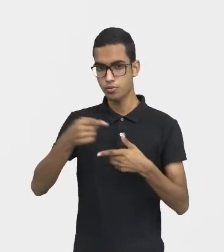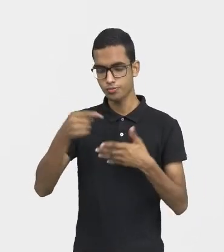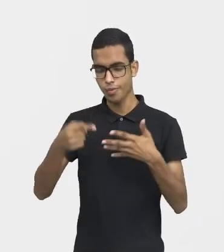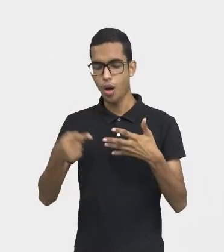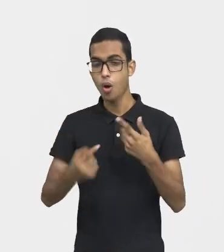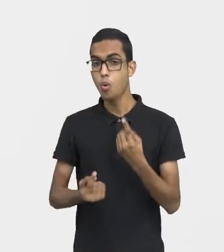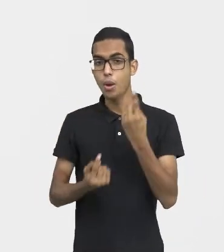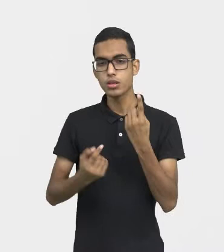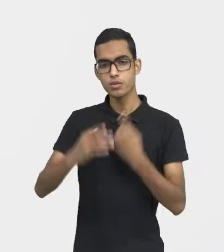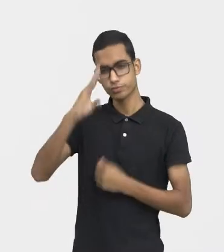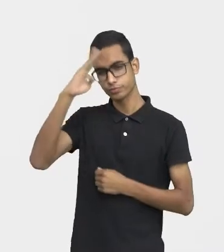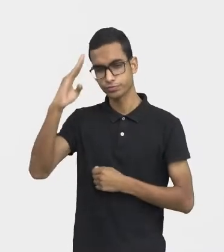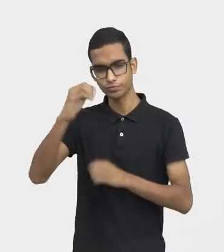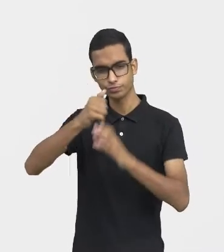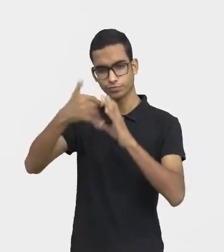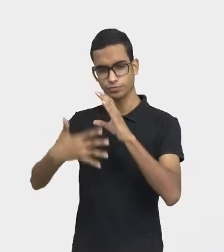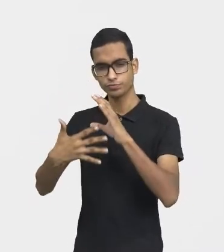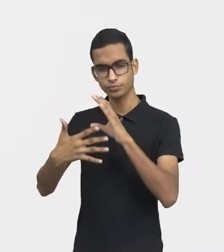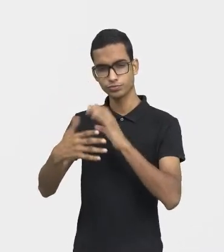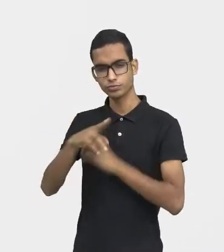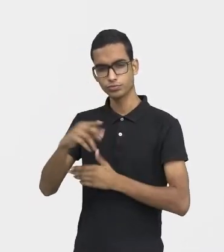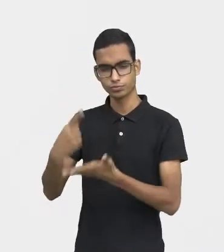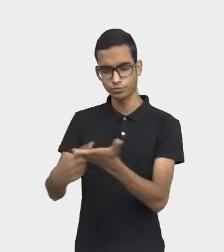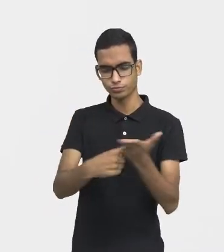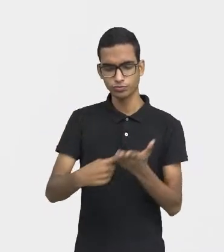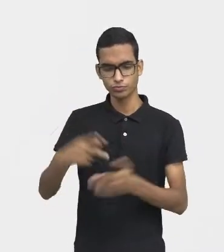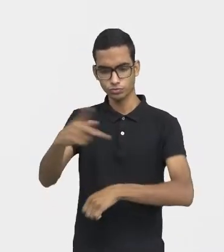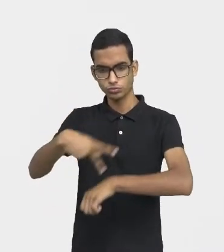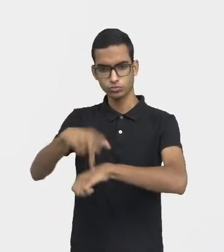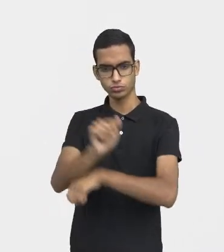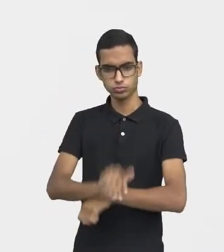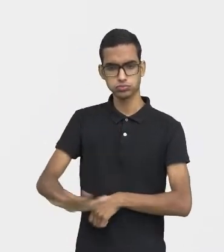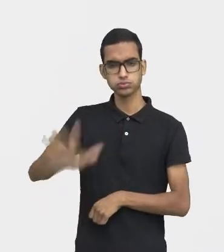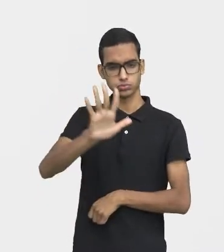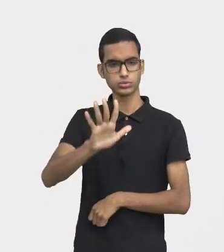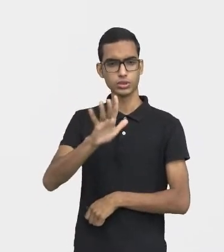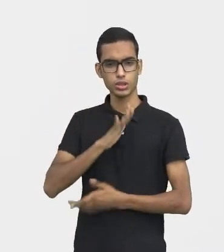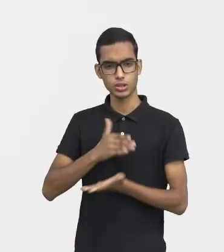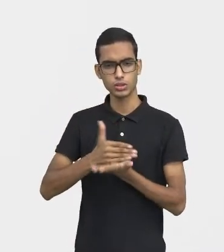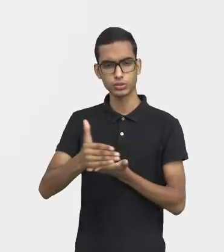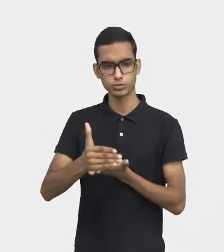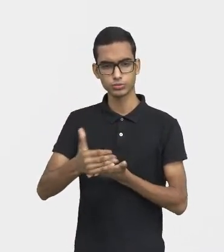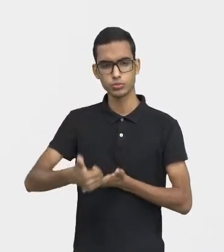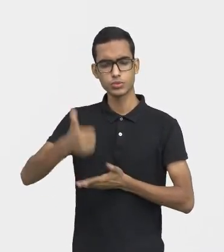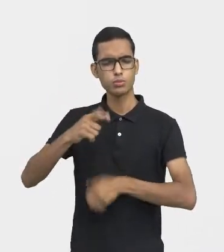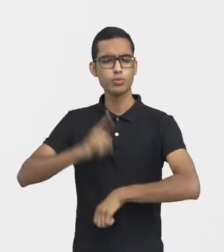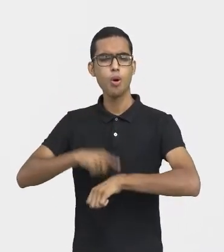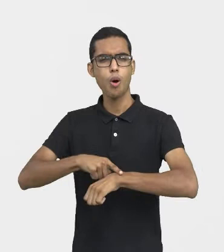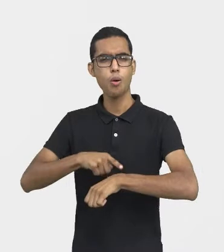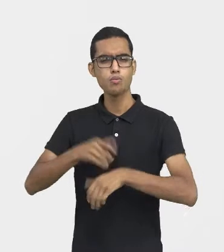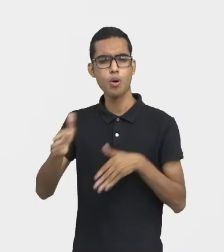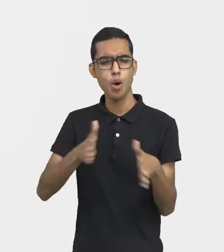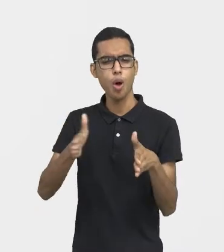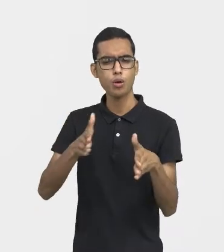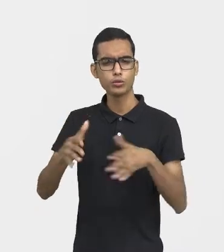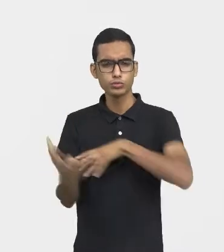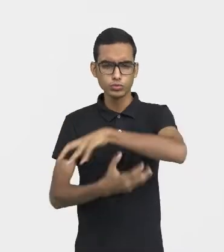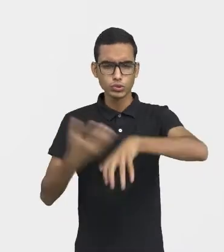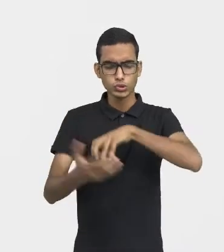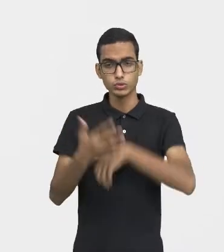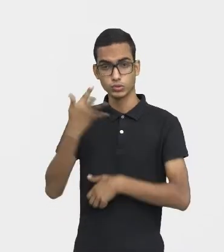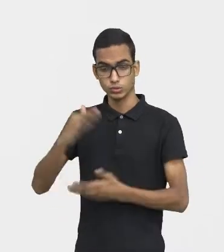chamada Convenção Nacional que sucedeu os primeiros momentos da Revolução Francesa, iniciada